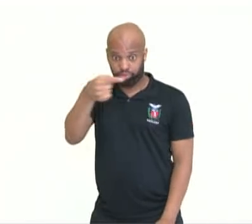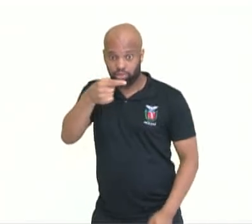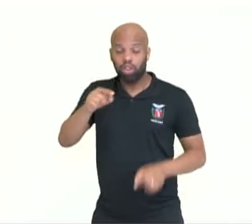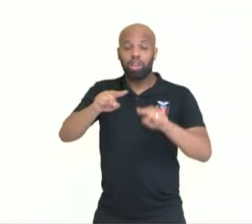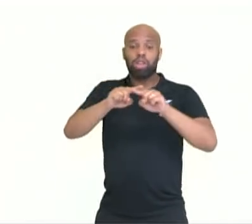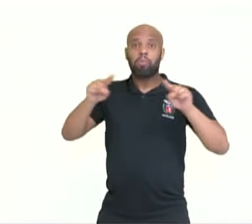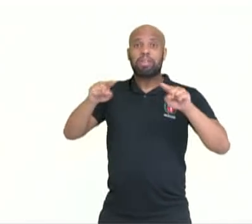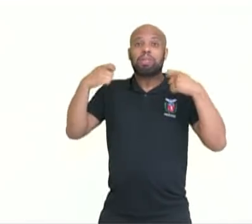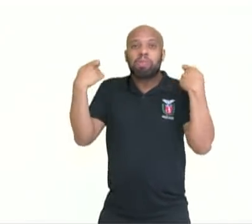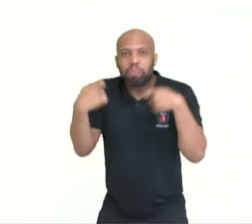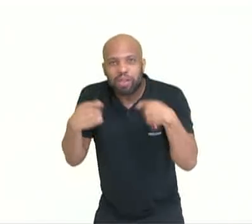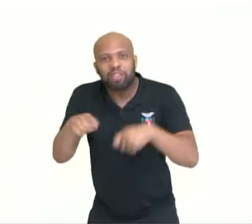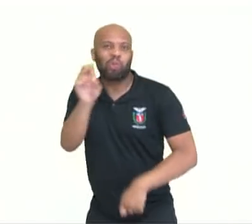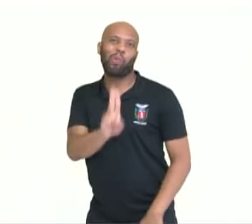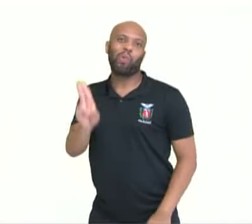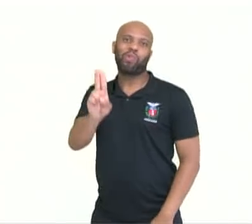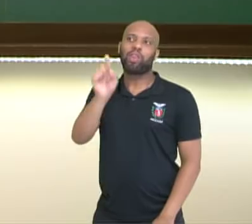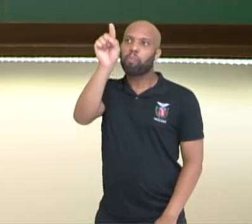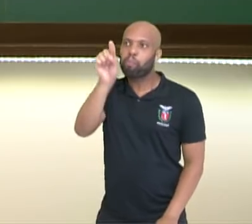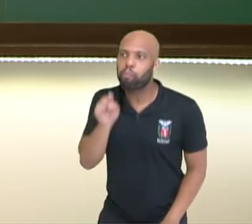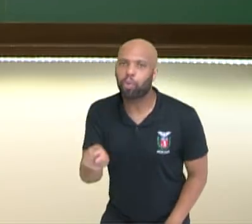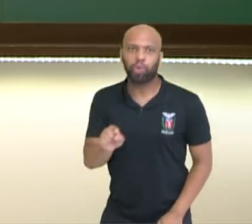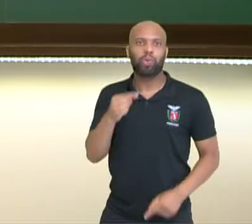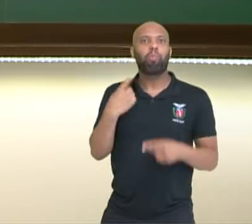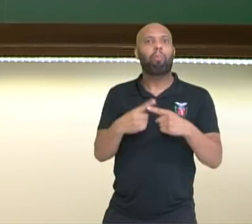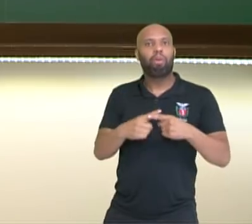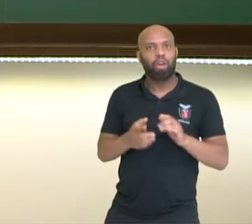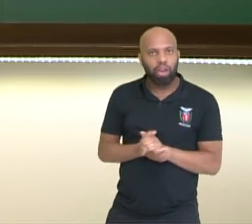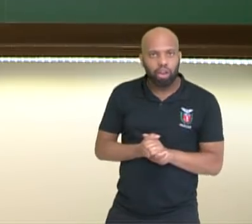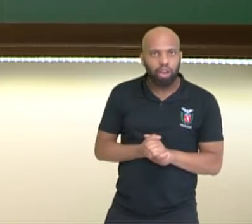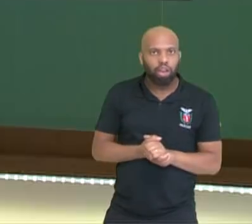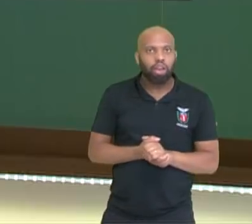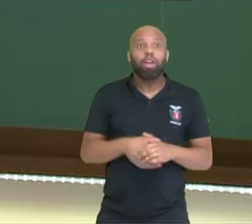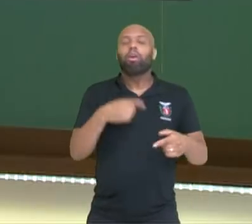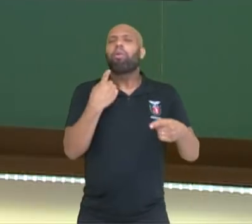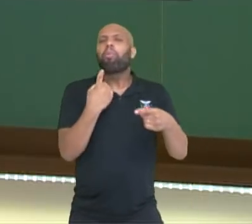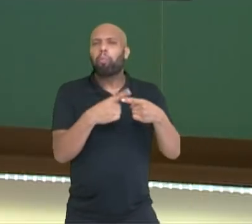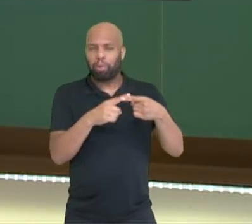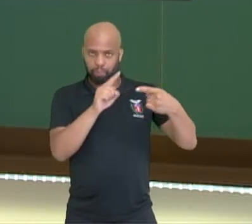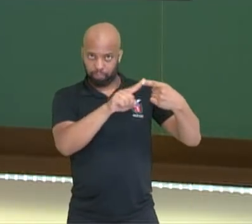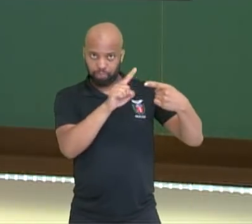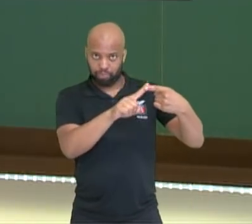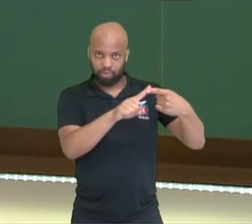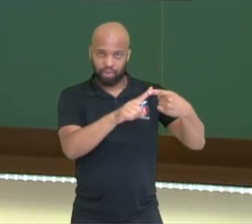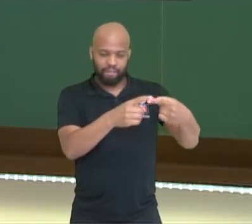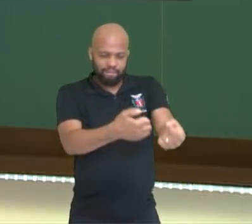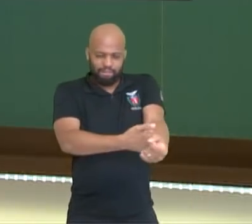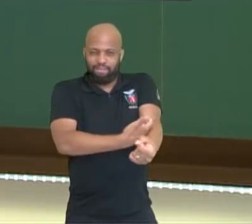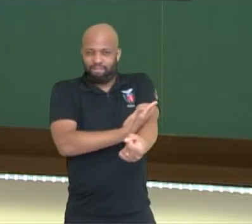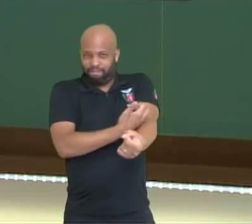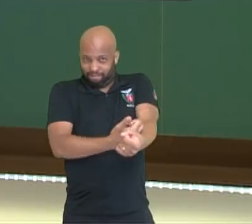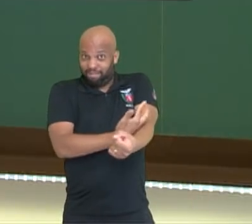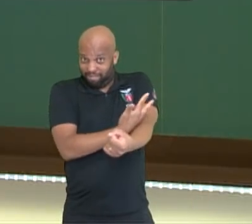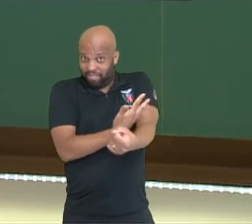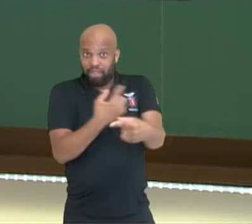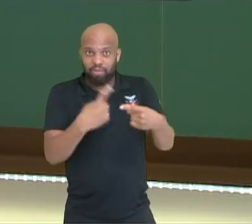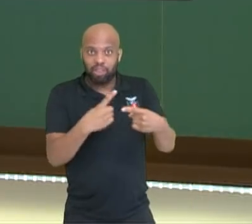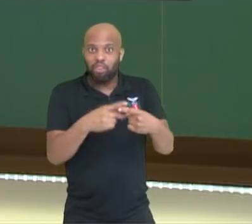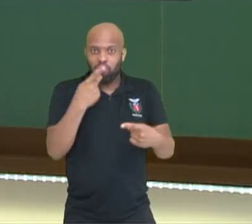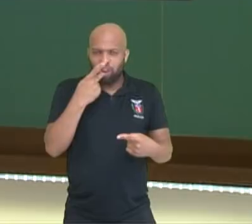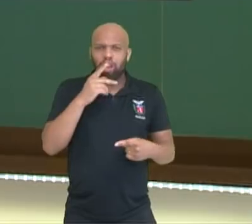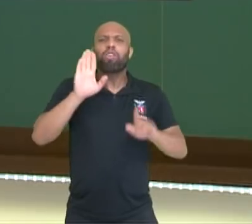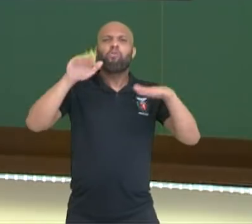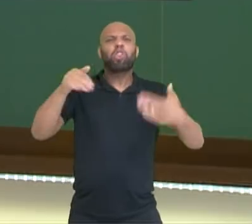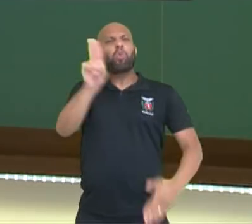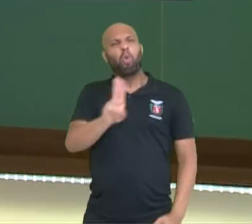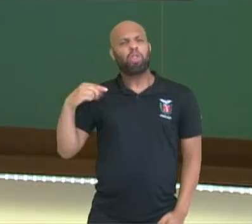ele precisa do ponto de exclamação para falar por quê? Letra A, porque ele estava emocionado, estava empolgado quando ele diz, então que